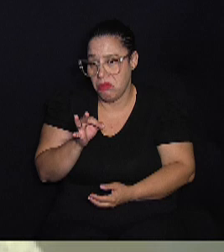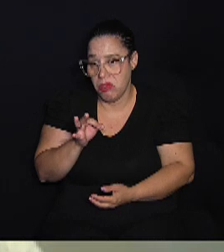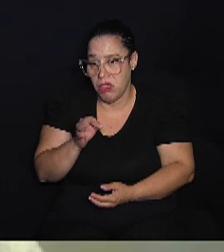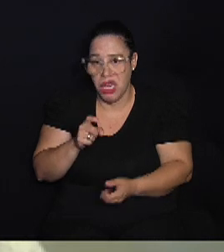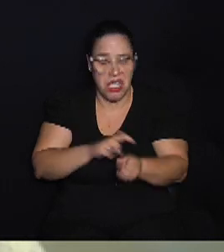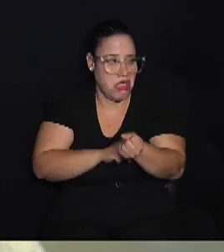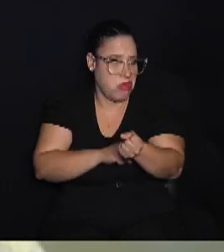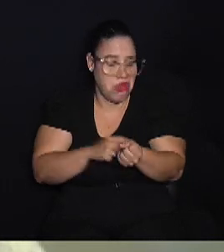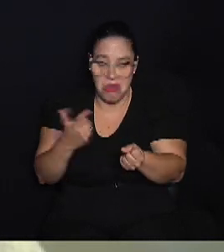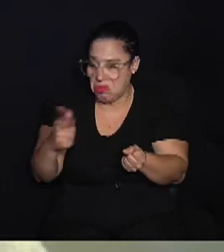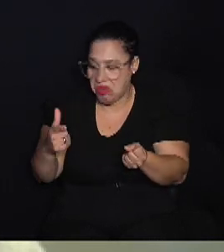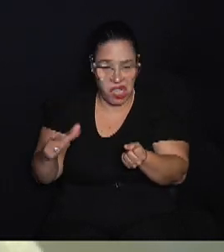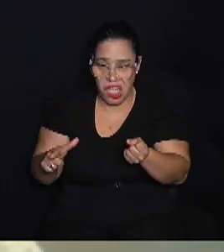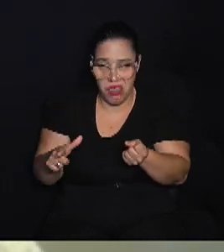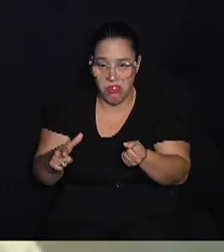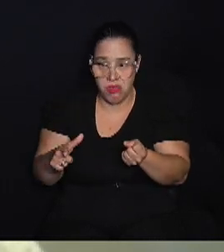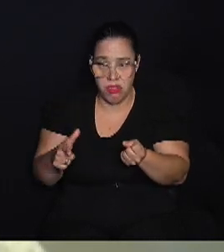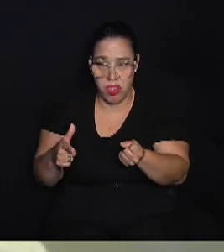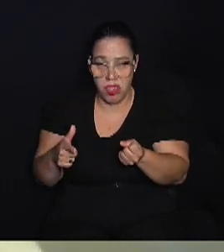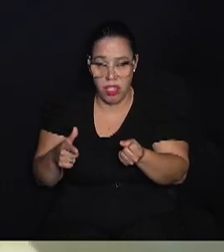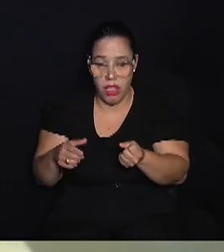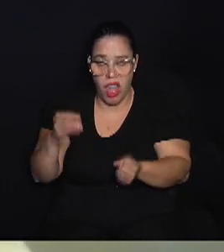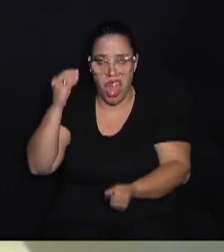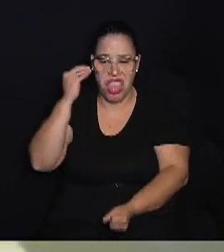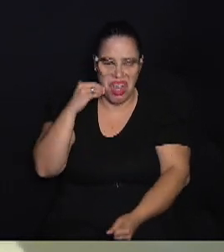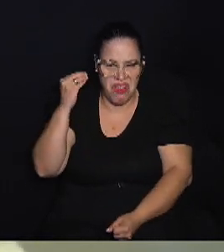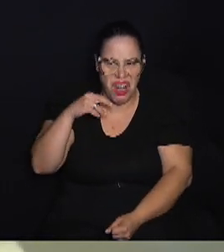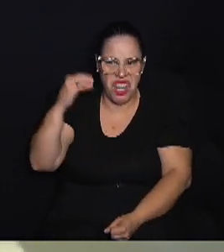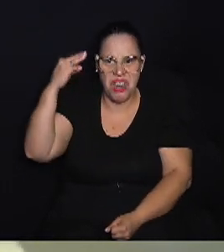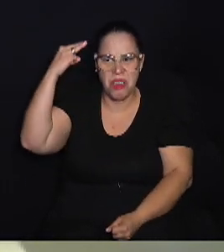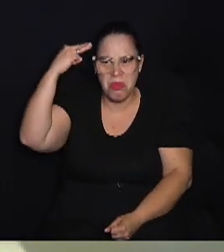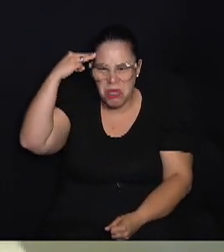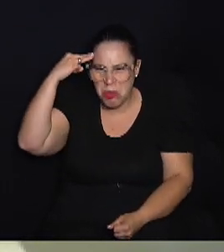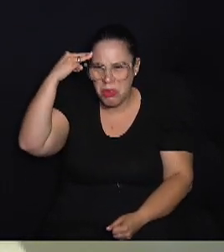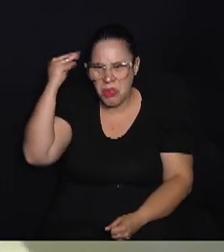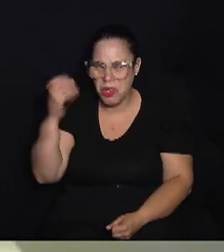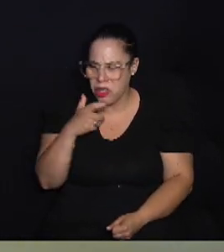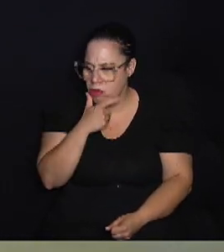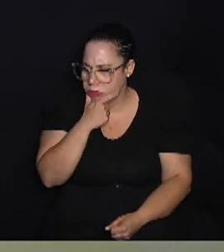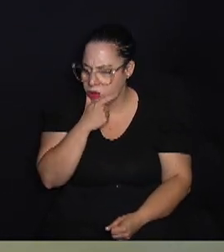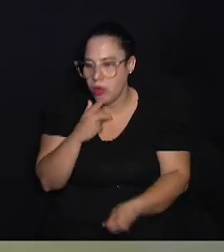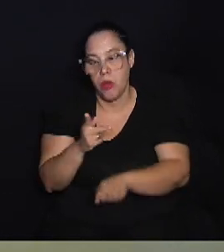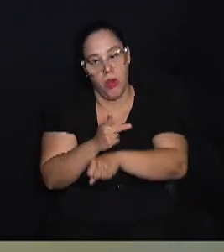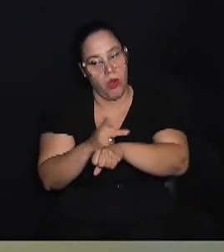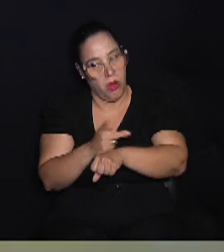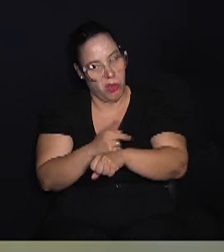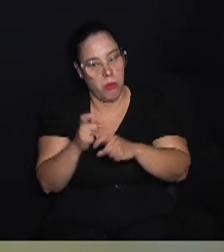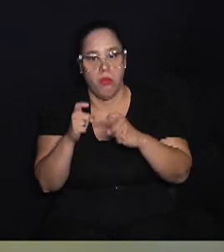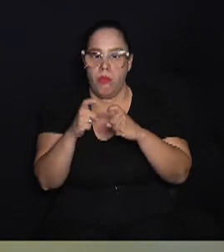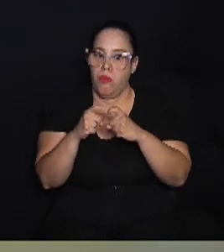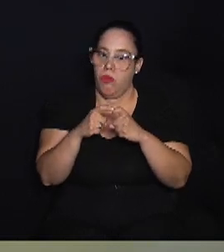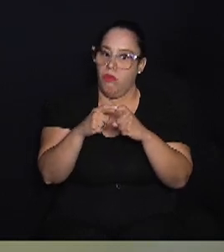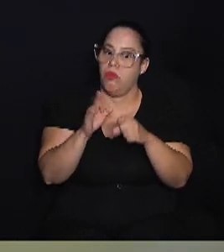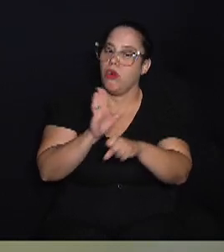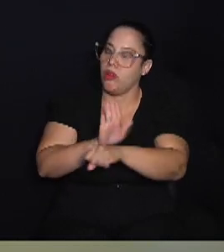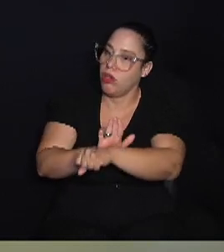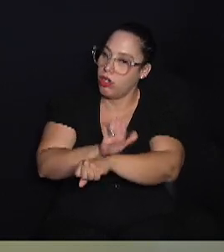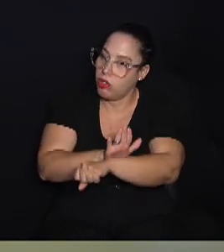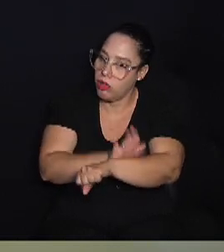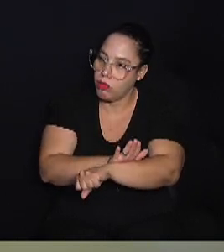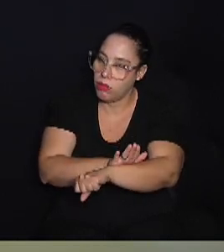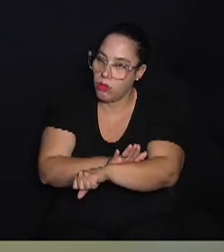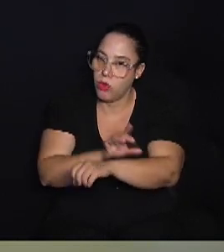estresse e está tendo falha de memória, então procura um médico para que a gente possa ajudar. Agora,